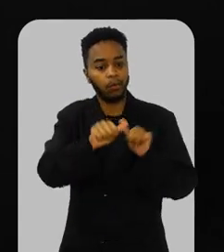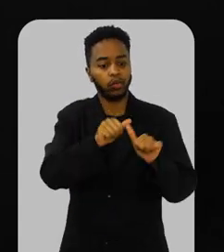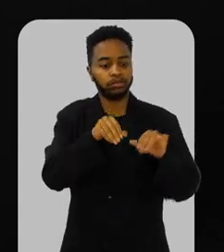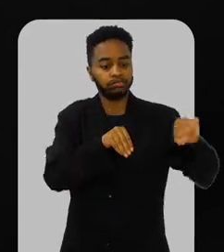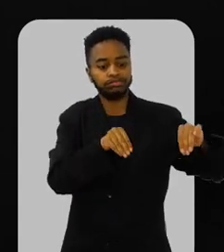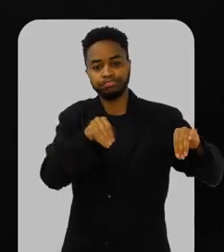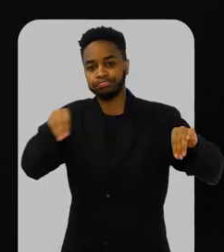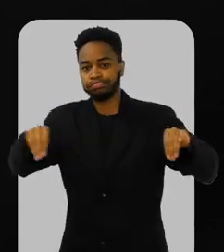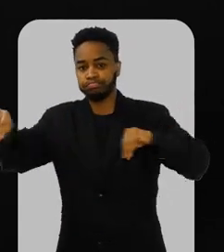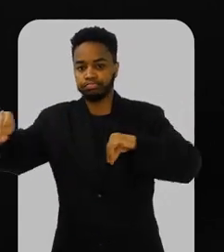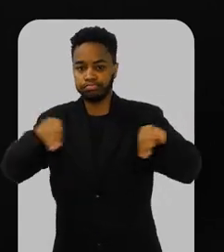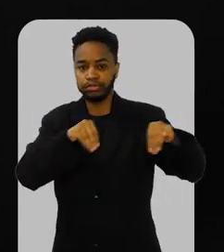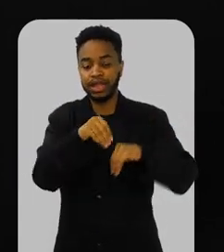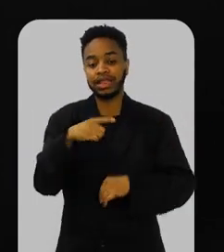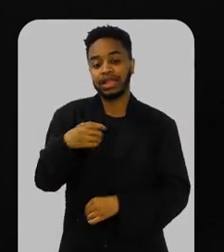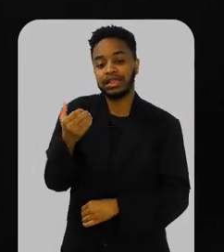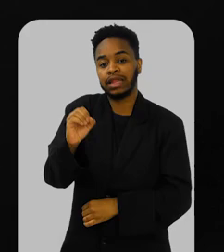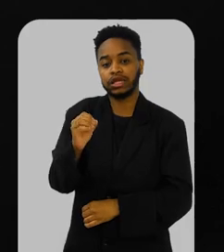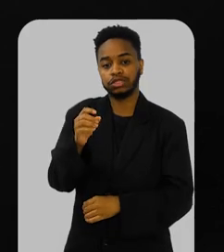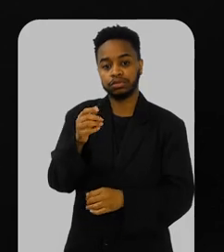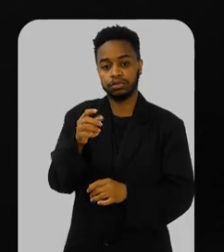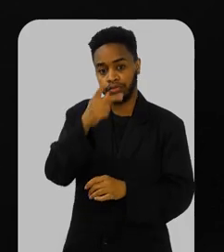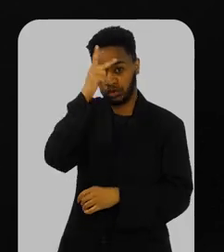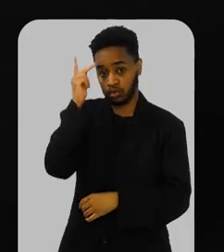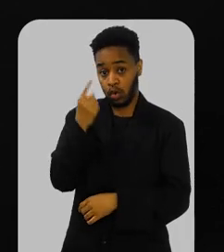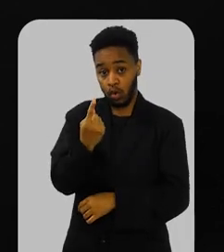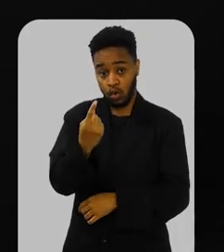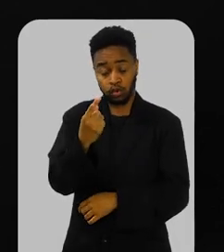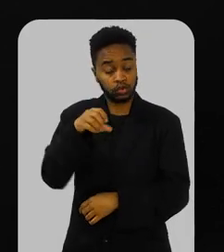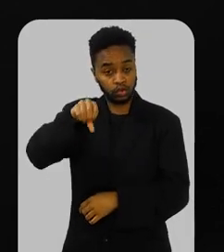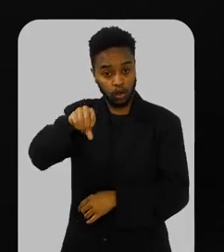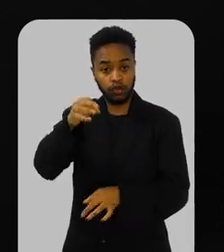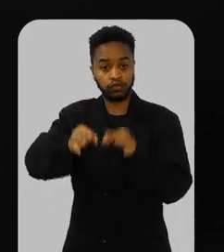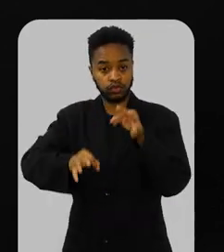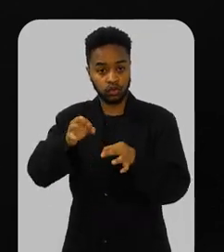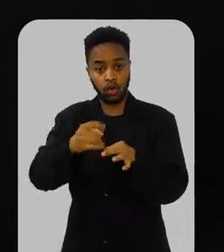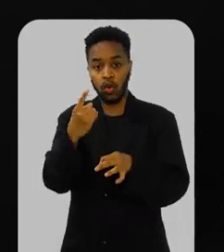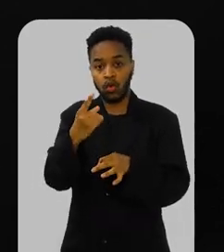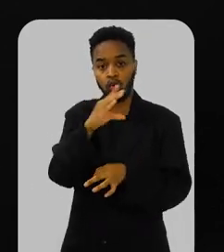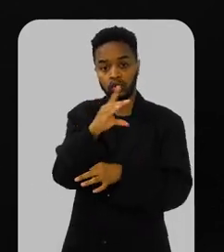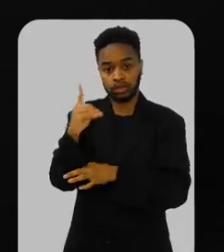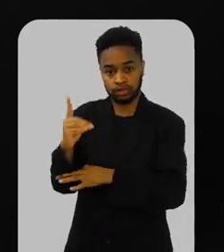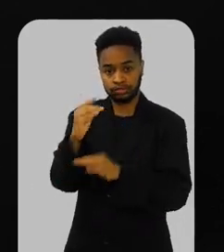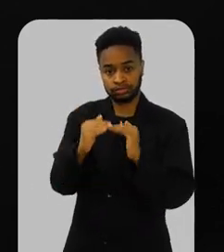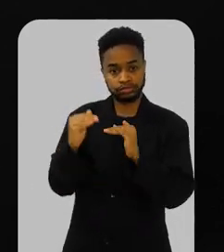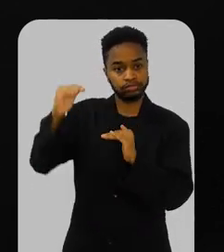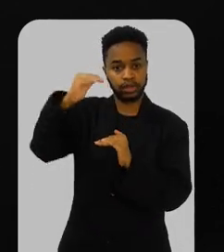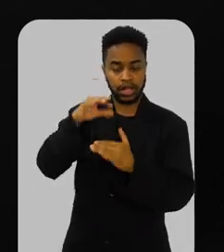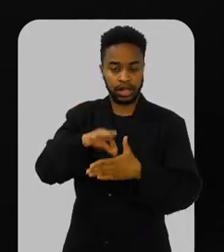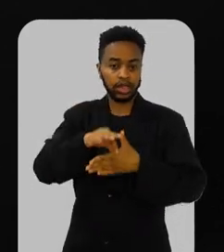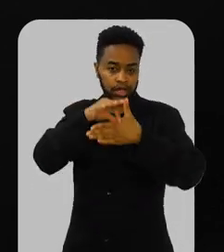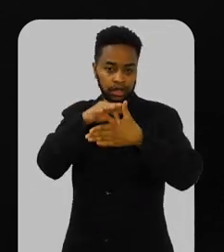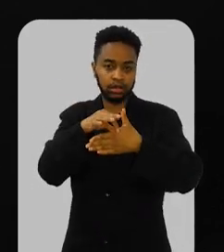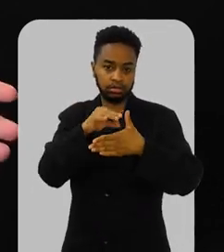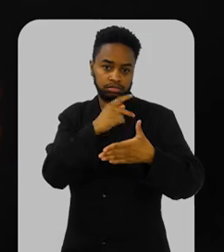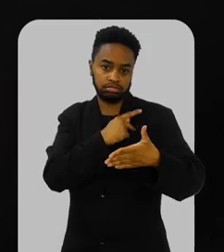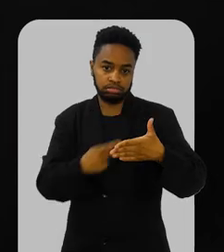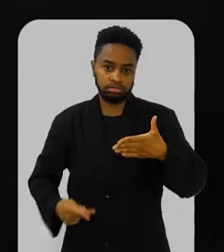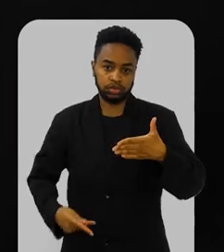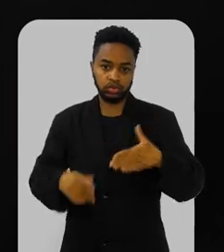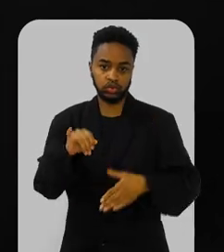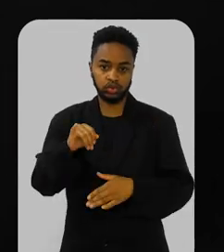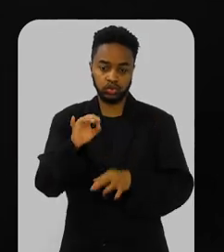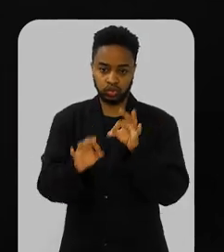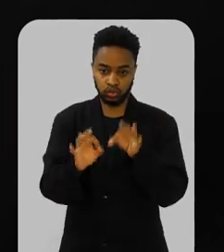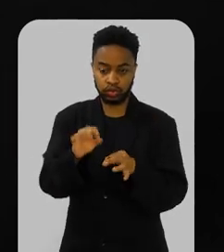10 pessoas. São 9 que julgam e uma pessoa que é específica para coordenar os jurados, que eles chamam de presidente do júri, né? E